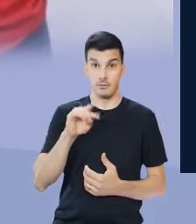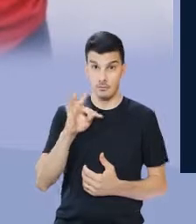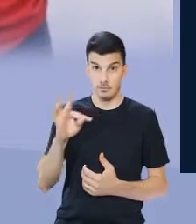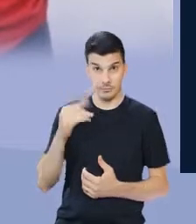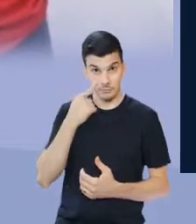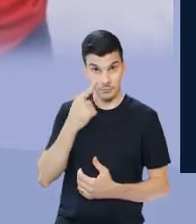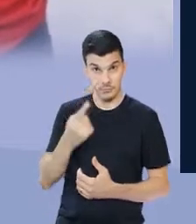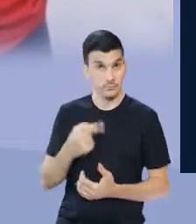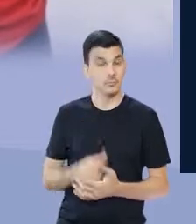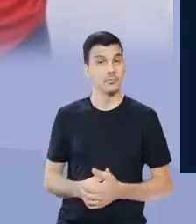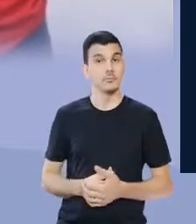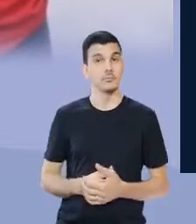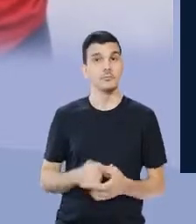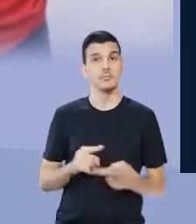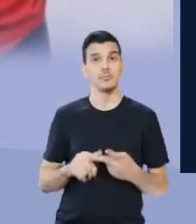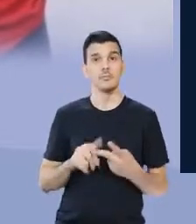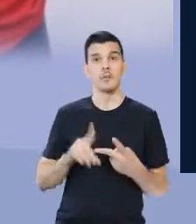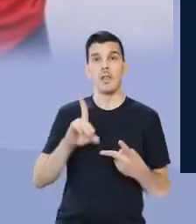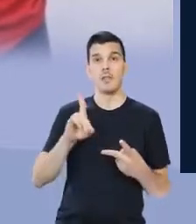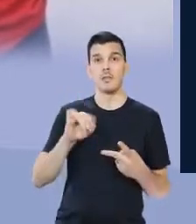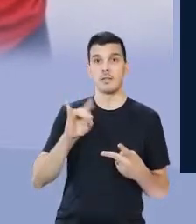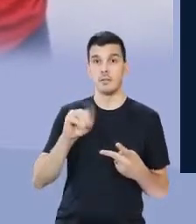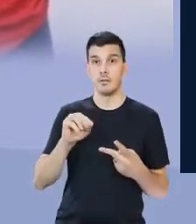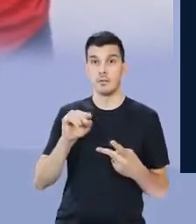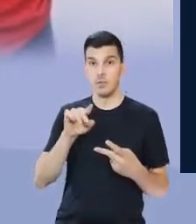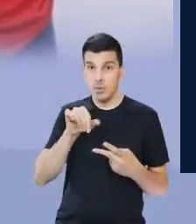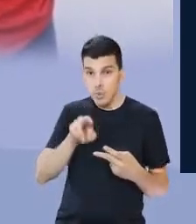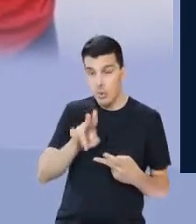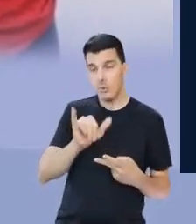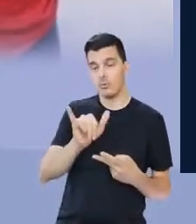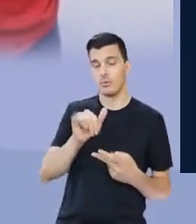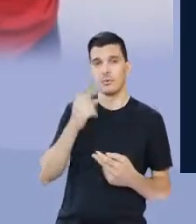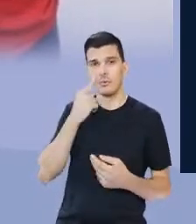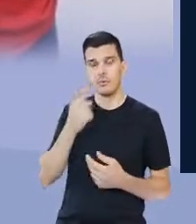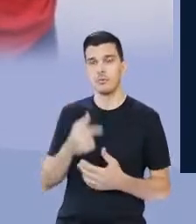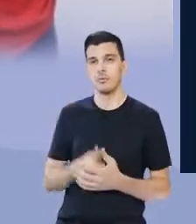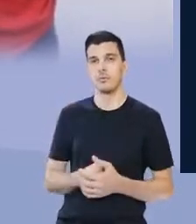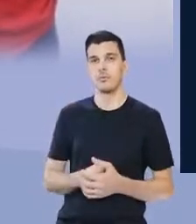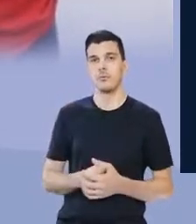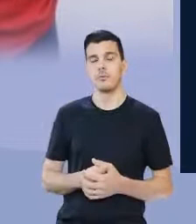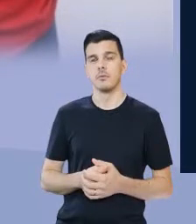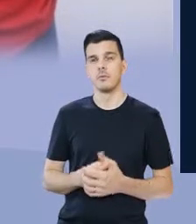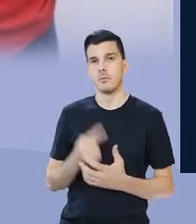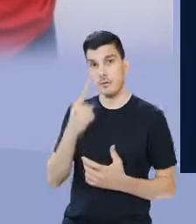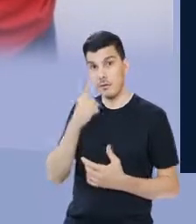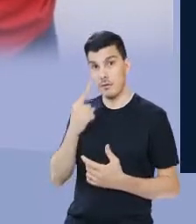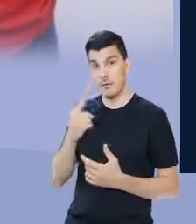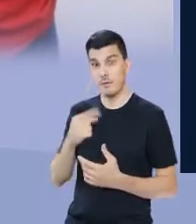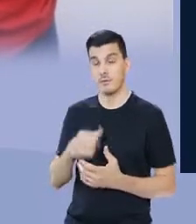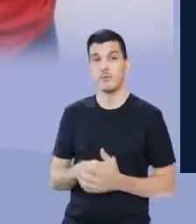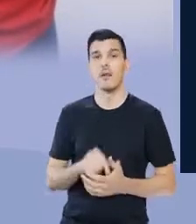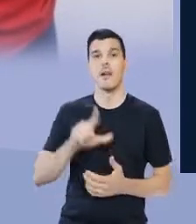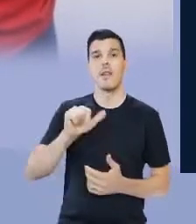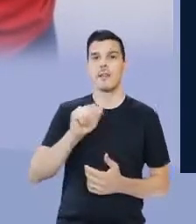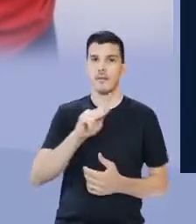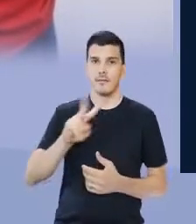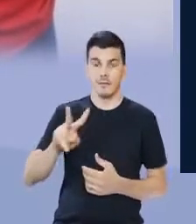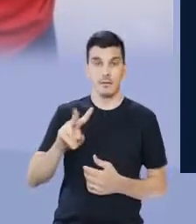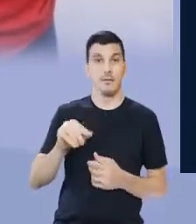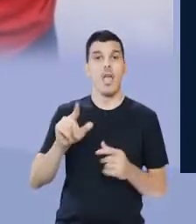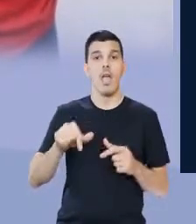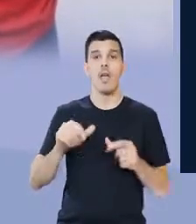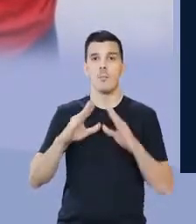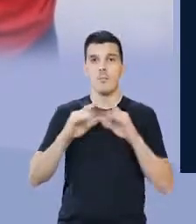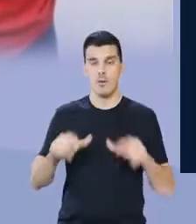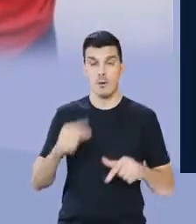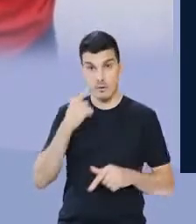Para a interrogativa, did you speak? E nós temos o verbo live, que é morar. Ele é um verbo regular.